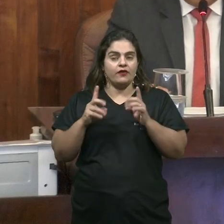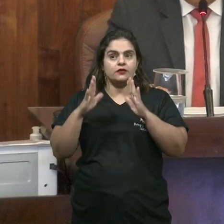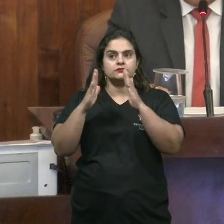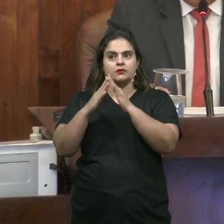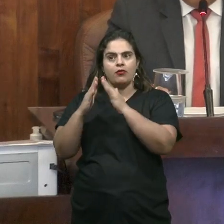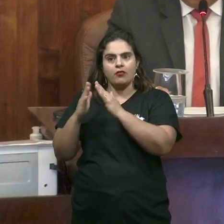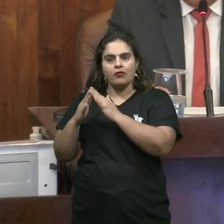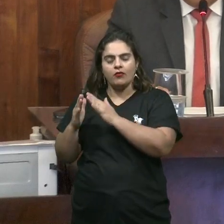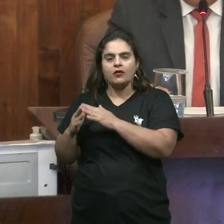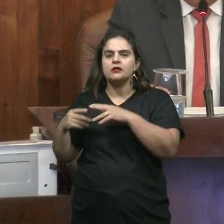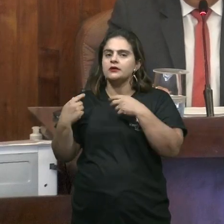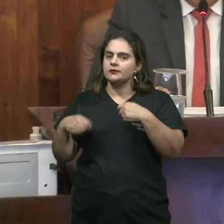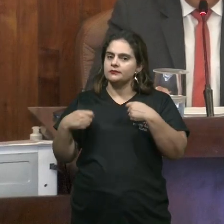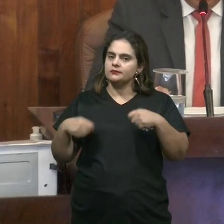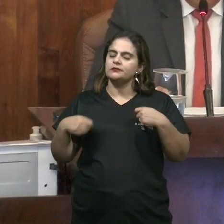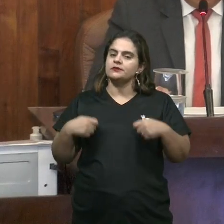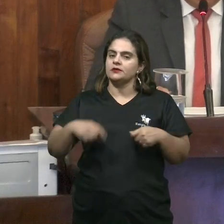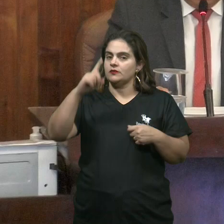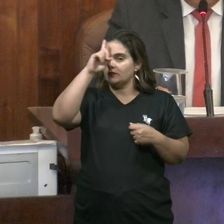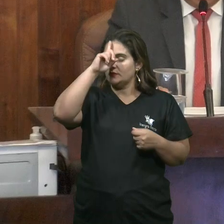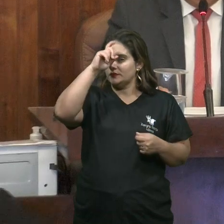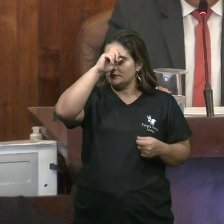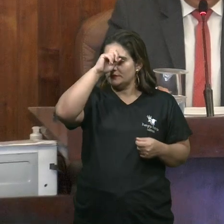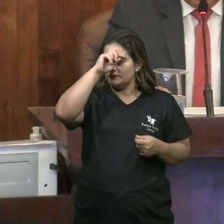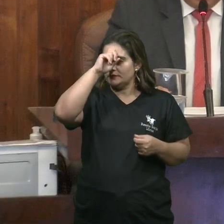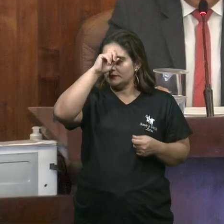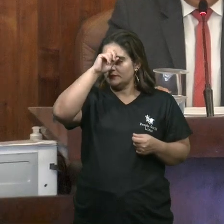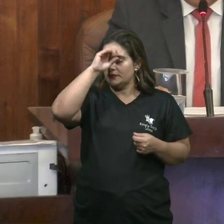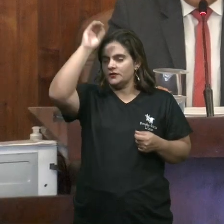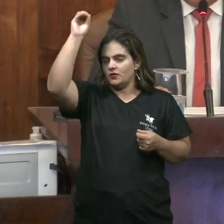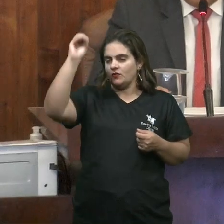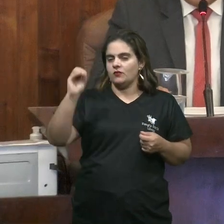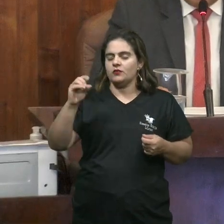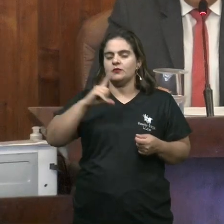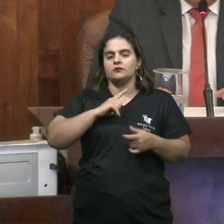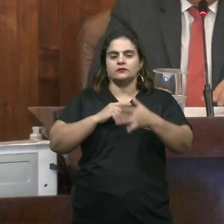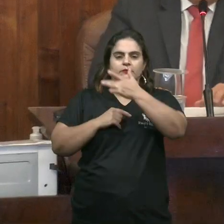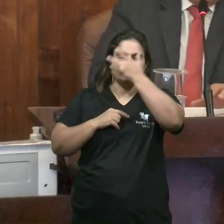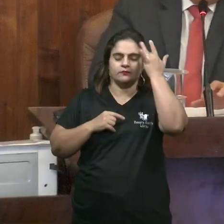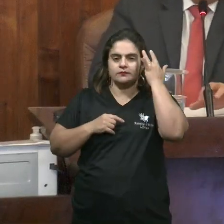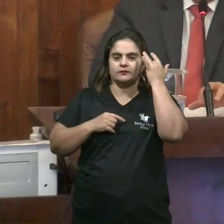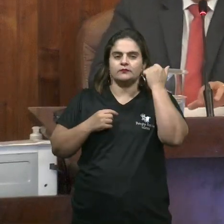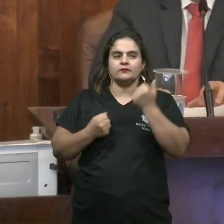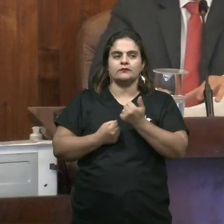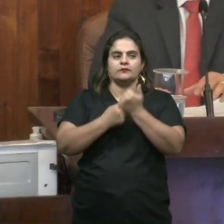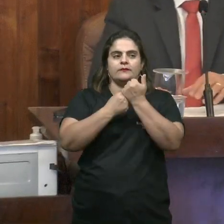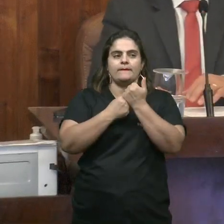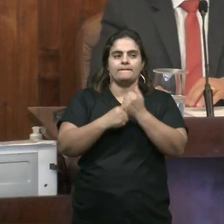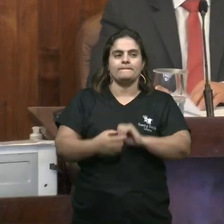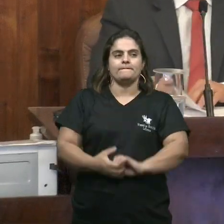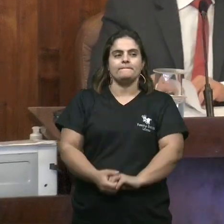importância a construção de uma UPA 24 para atendimento às urgências e emergências da população da região.